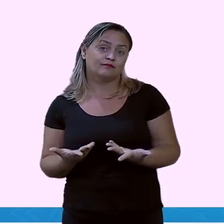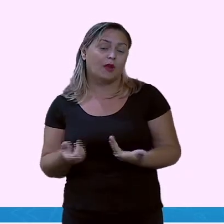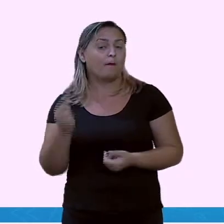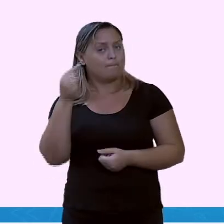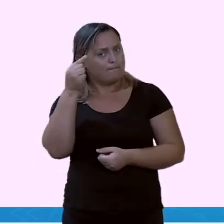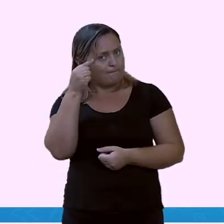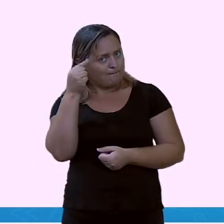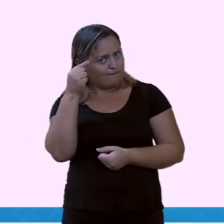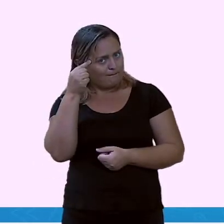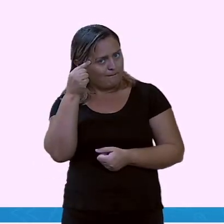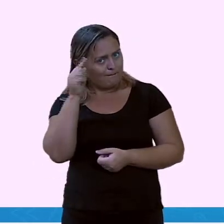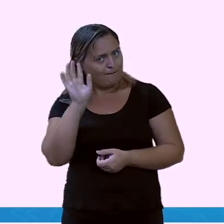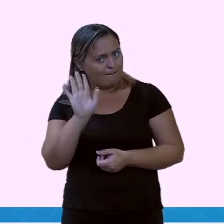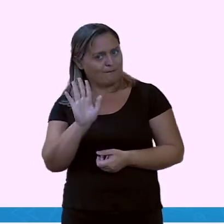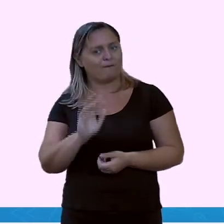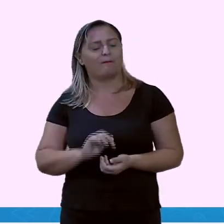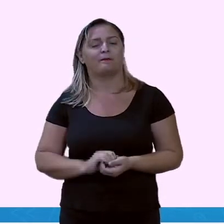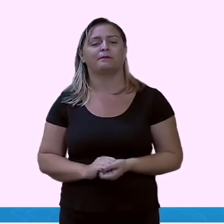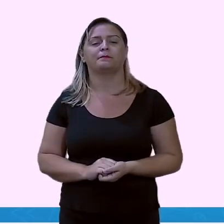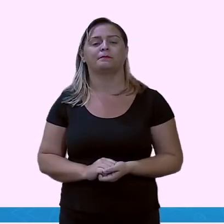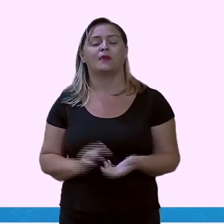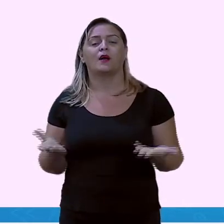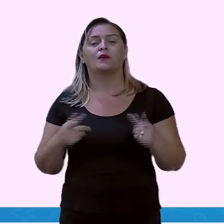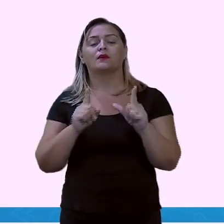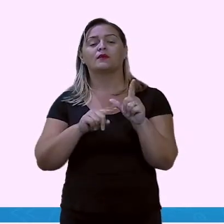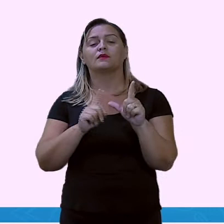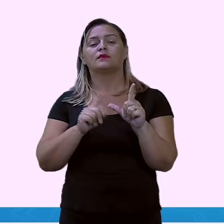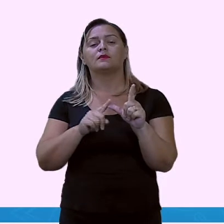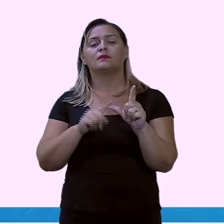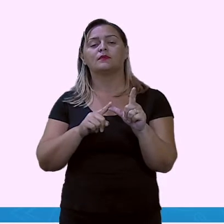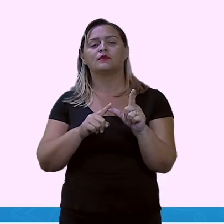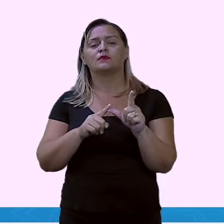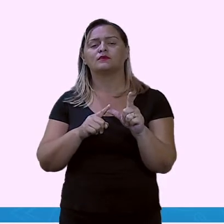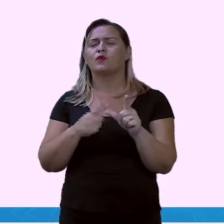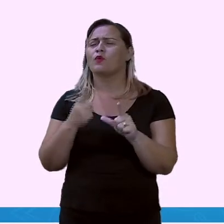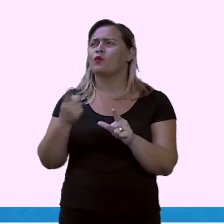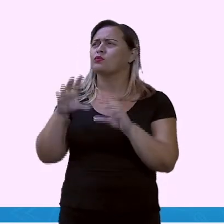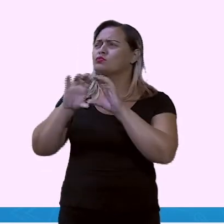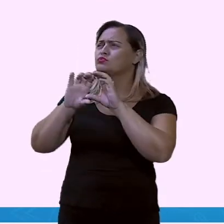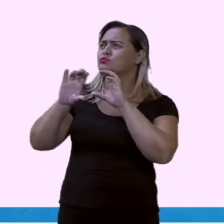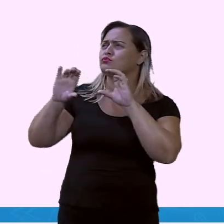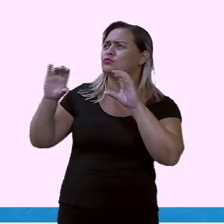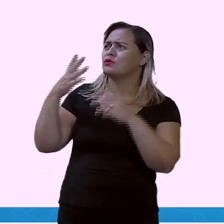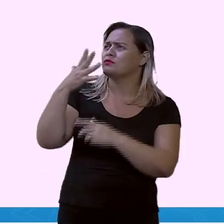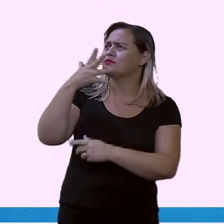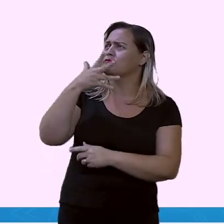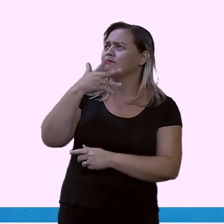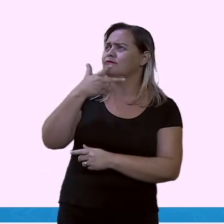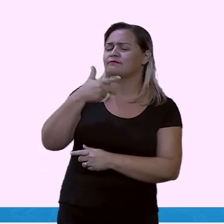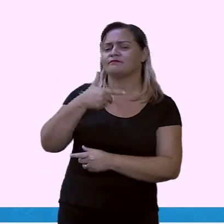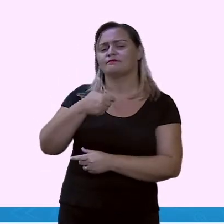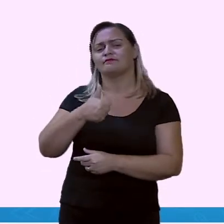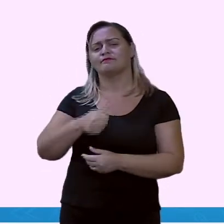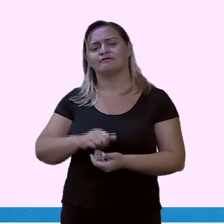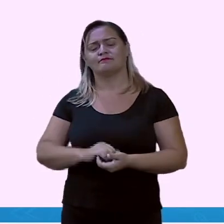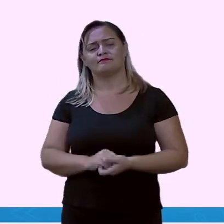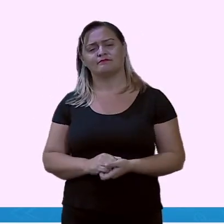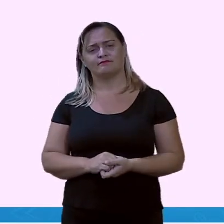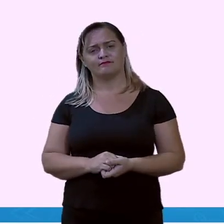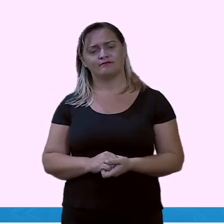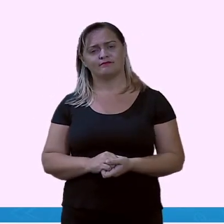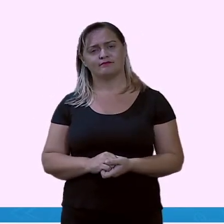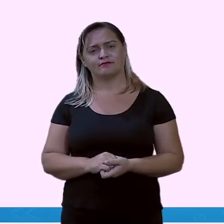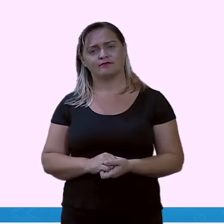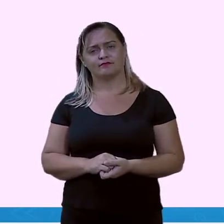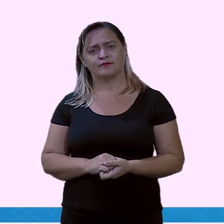pensando. Letra B. Como o céu está lindo! Será que é uma frase